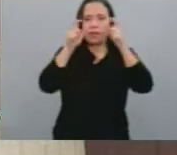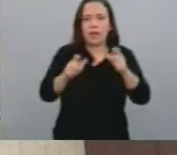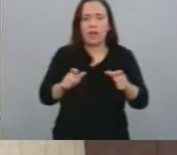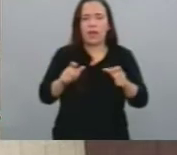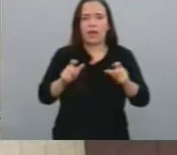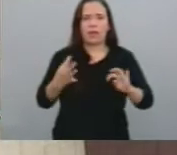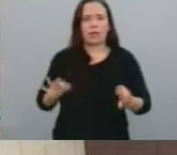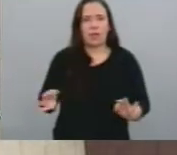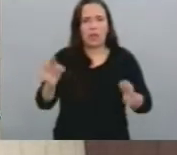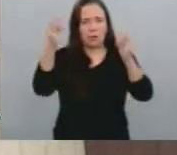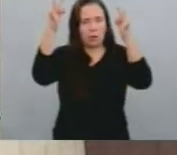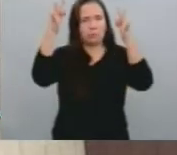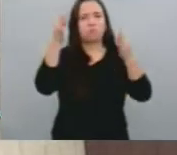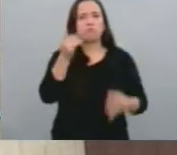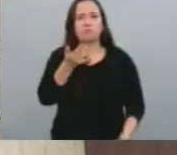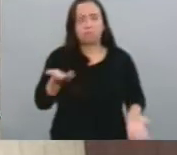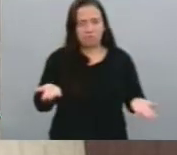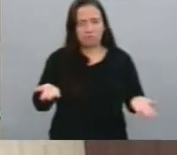da informação, por exemplo,